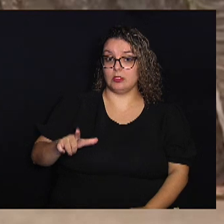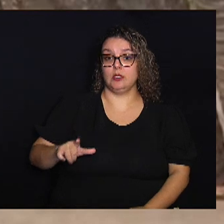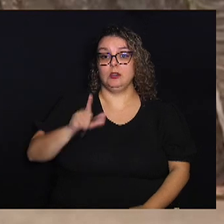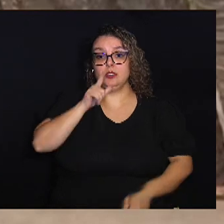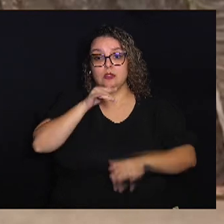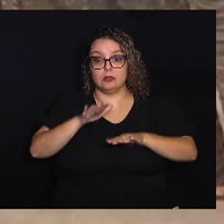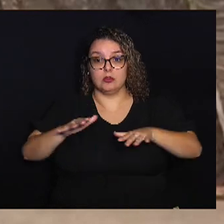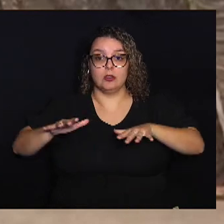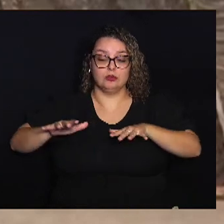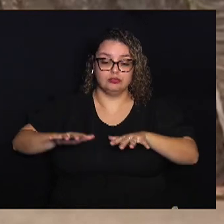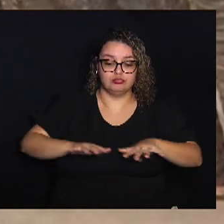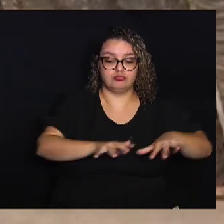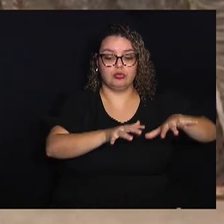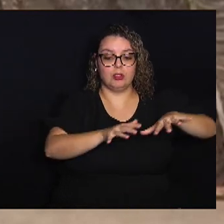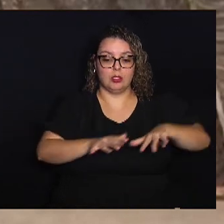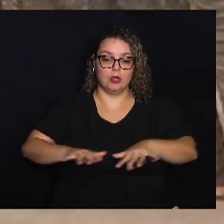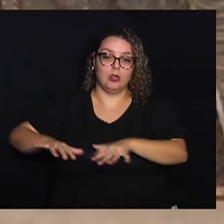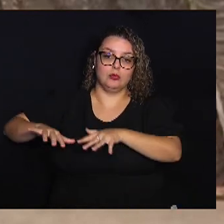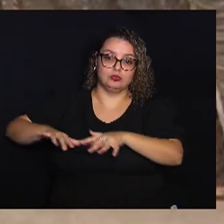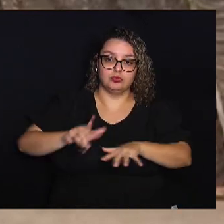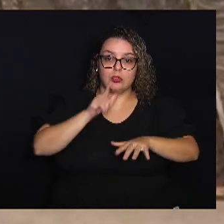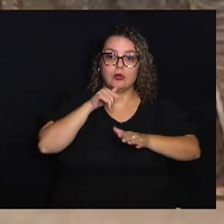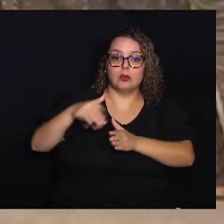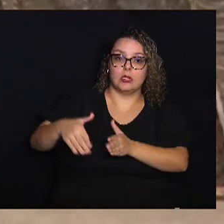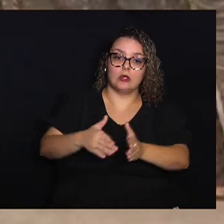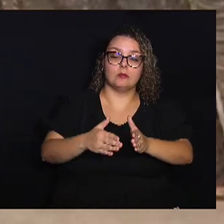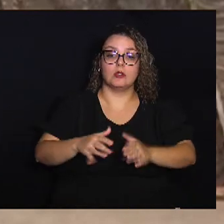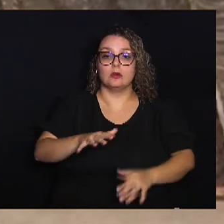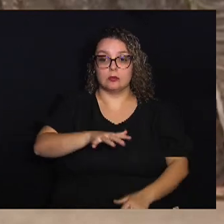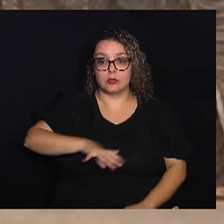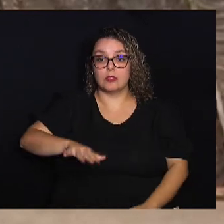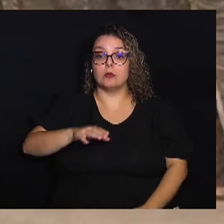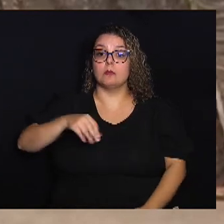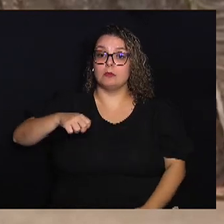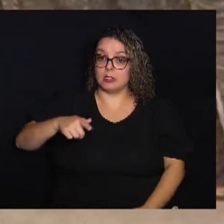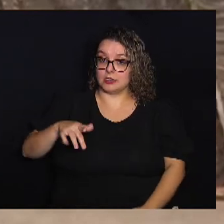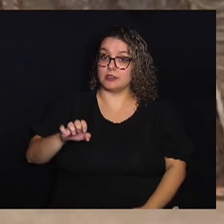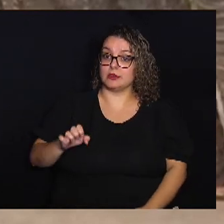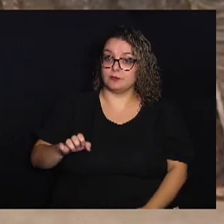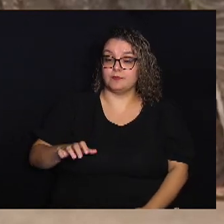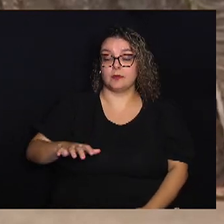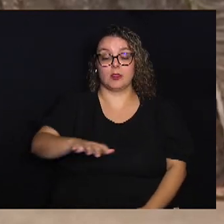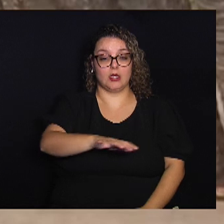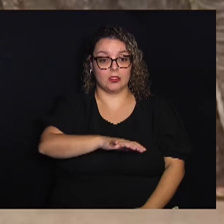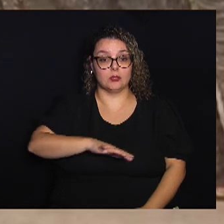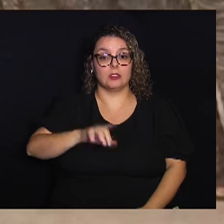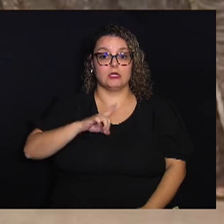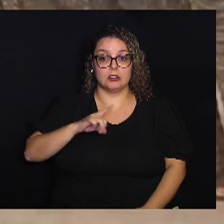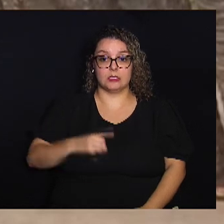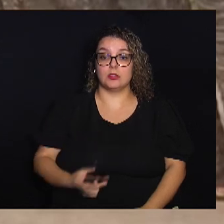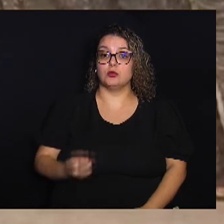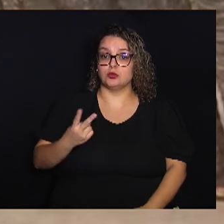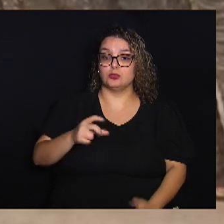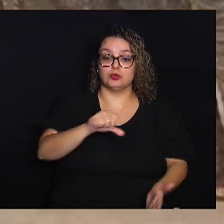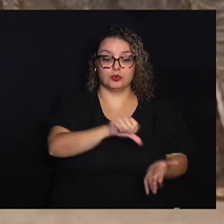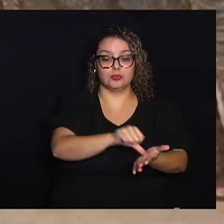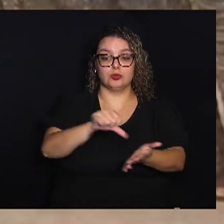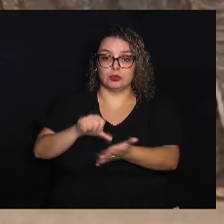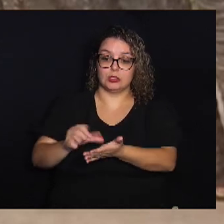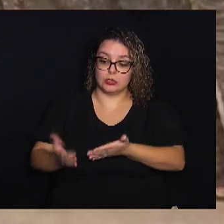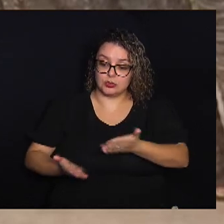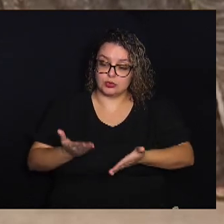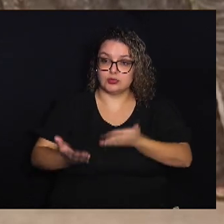encontra com o estuário do rio Maracaípe, que segue por uma área de mangue. Essa região conta com 2 unidades de